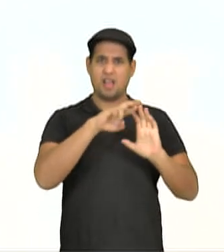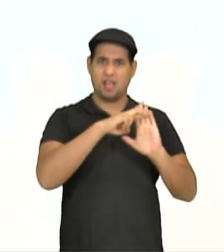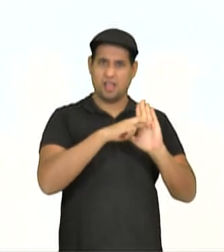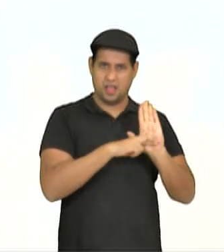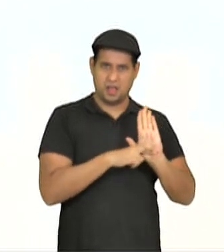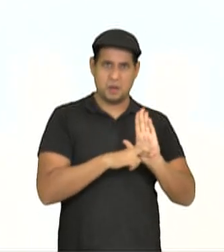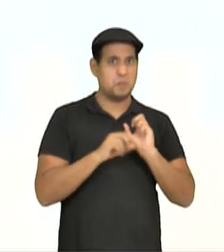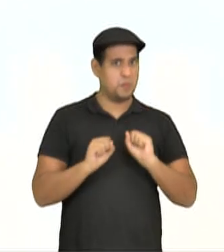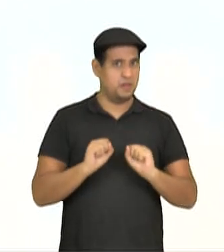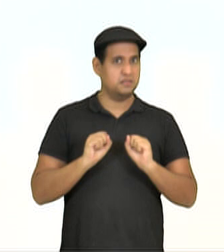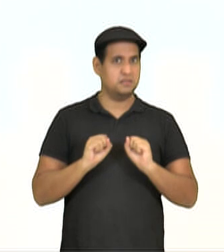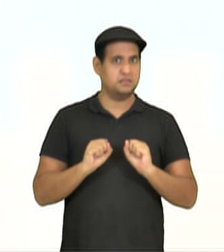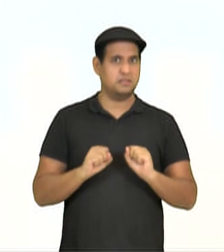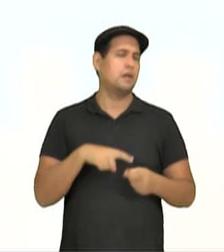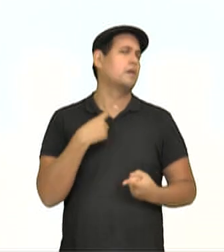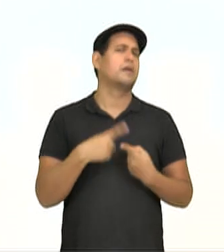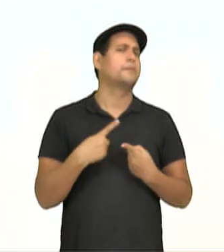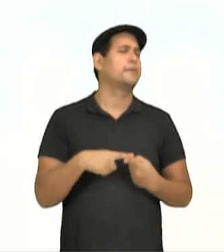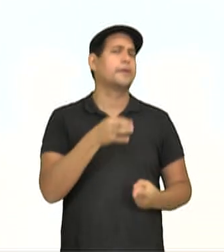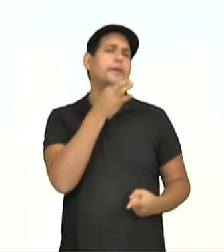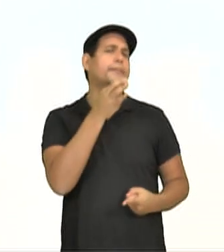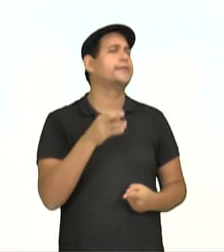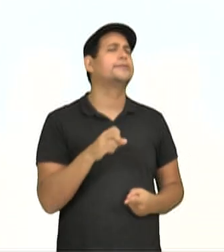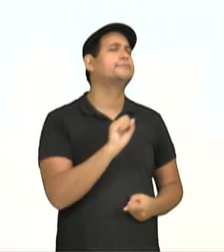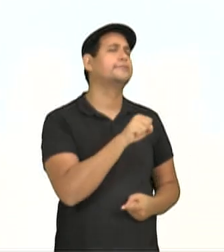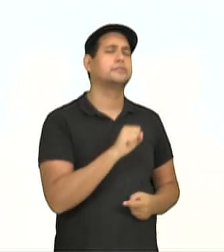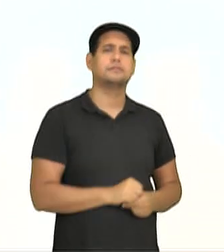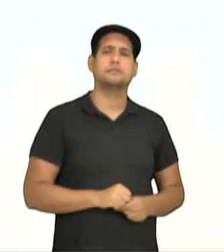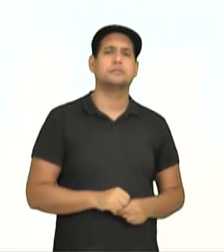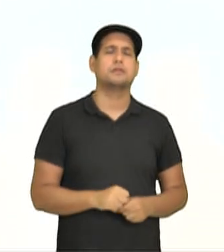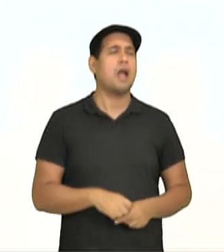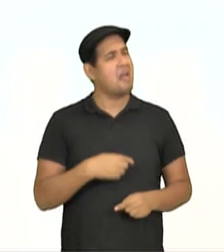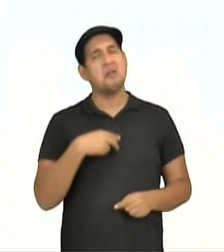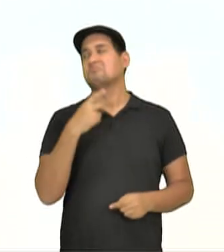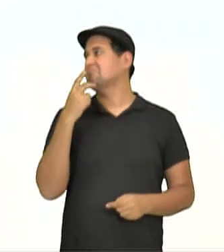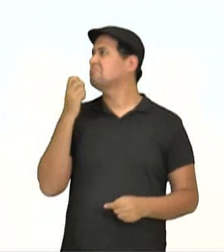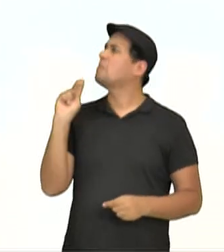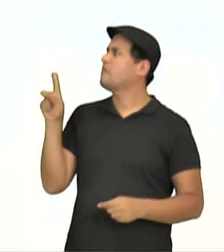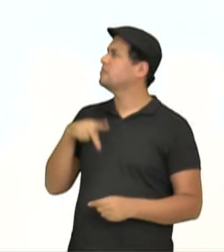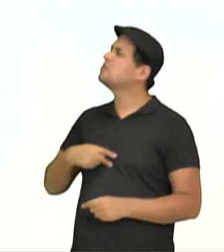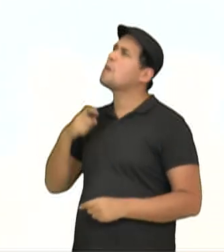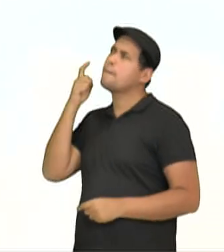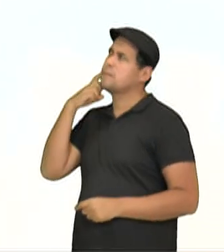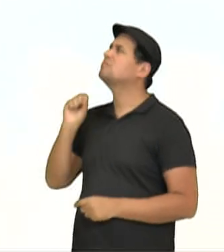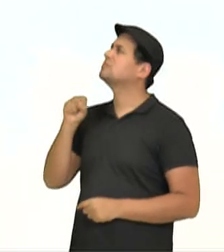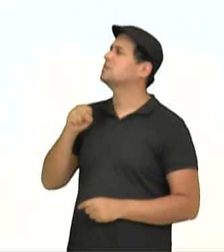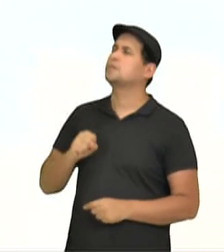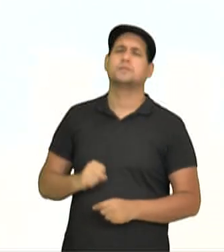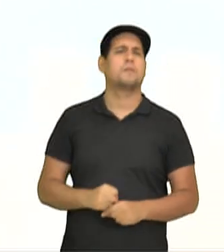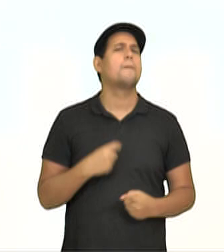regra? E por que vocês acham que sim? Se você acha que sim, professor, eu acho que tem o poder.